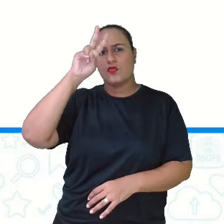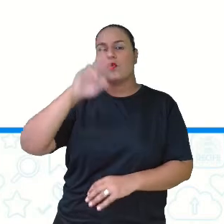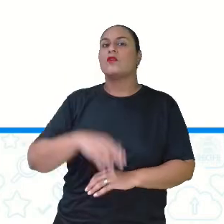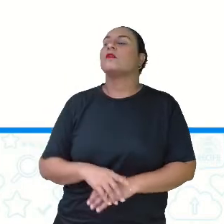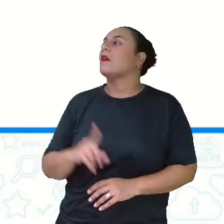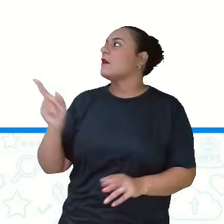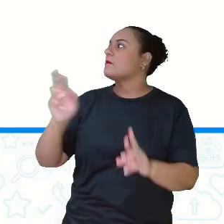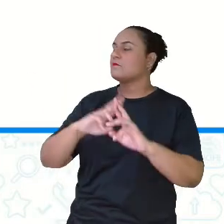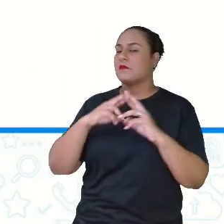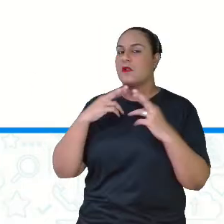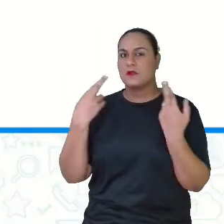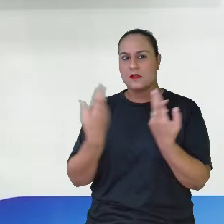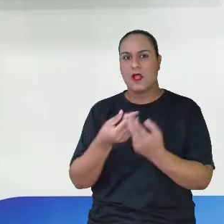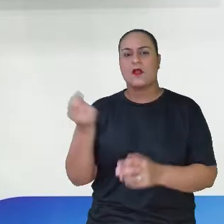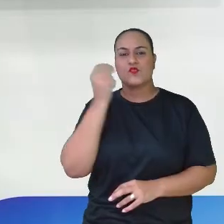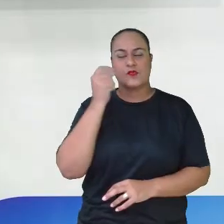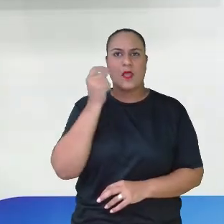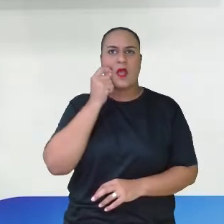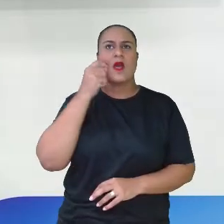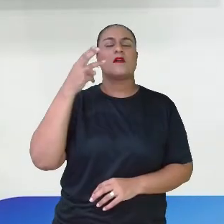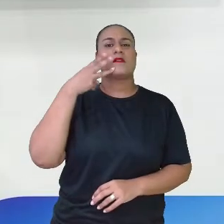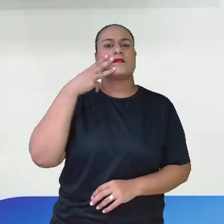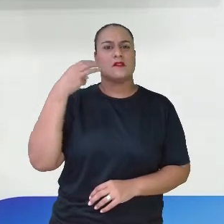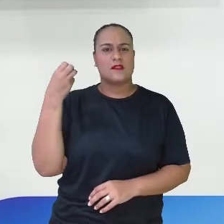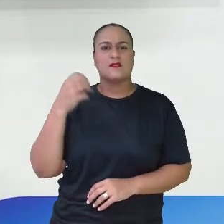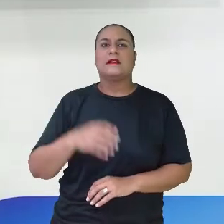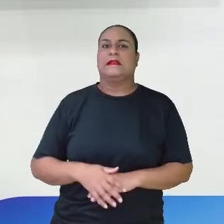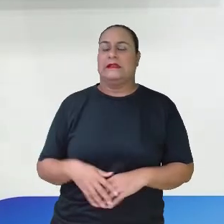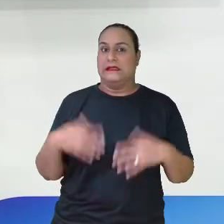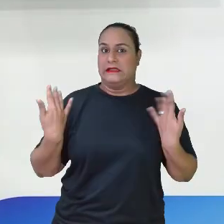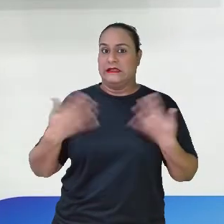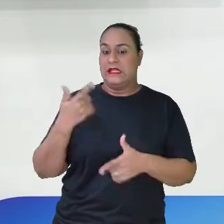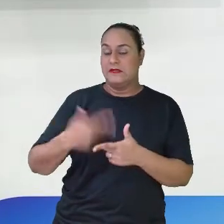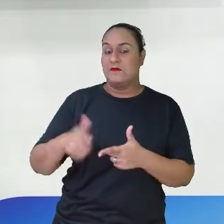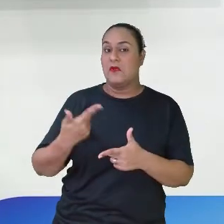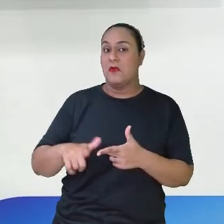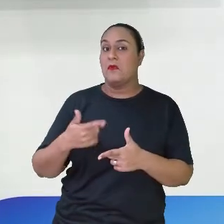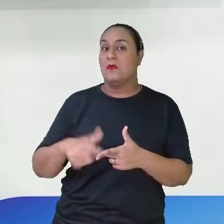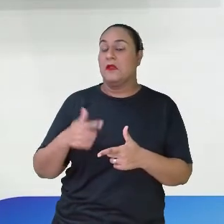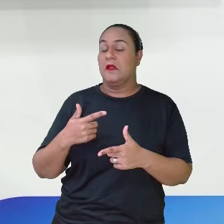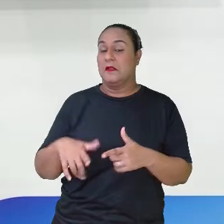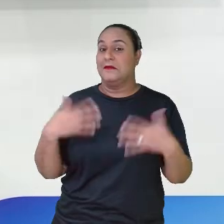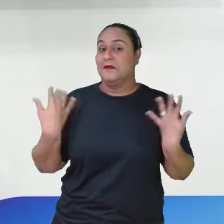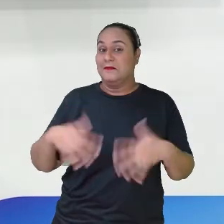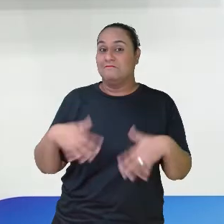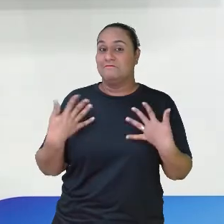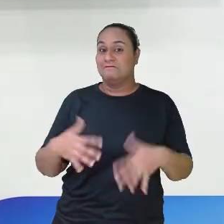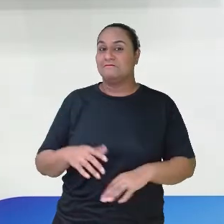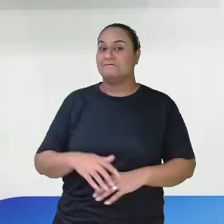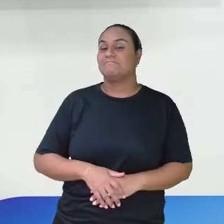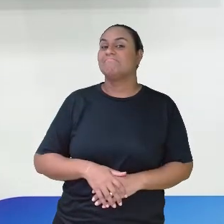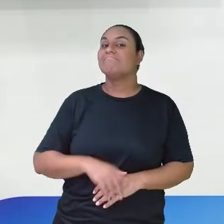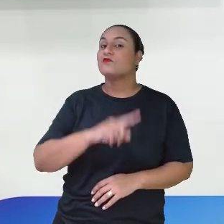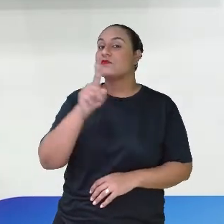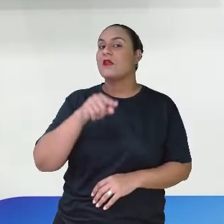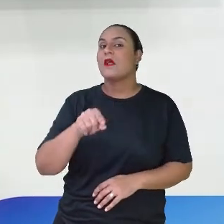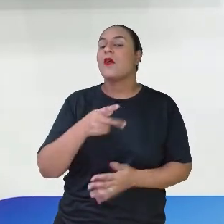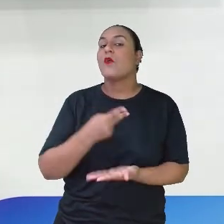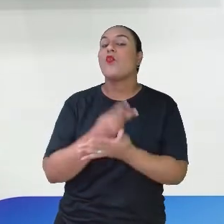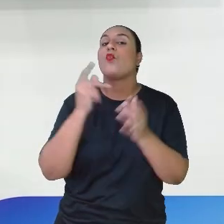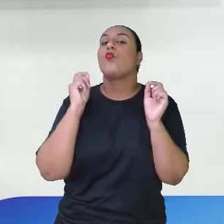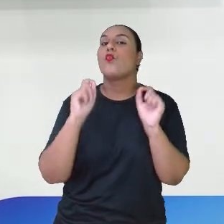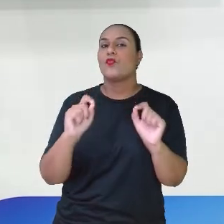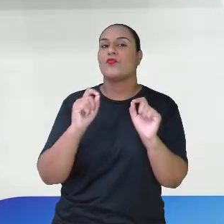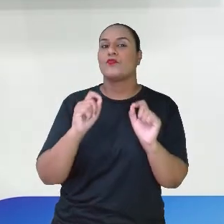gatos, sobre esse gato, sobre esses ratos e esse embate aí. Quem será que ganhou, hein? O que será que aconteceu? Mas